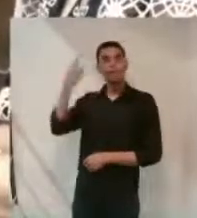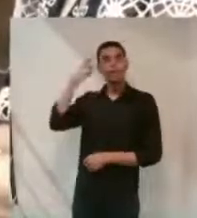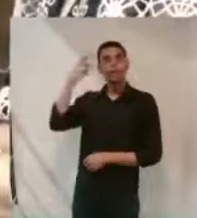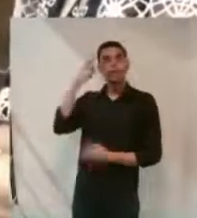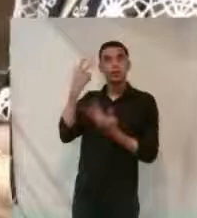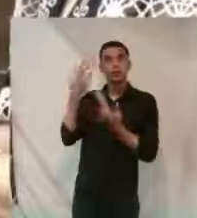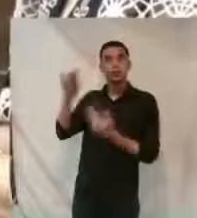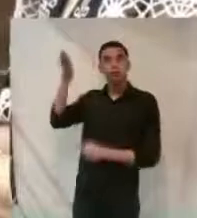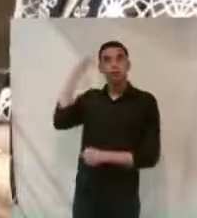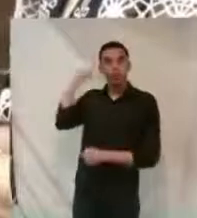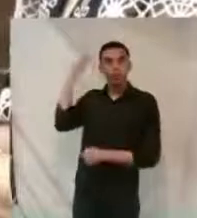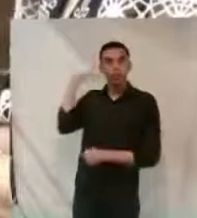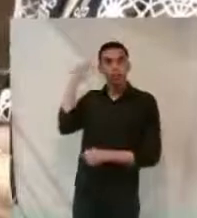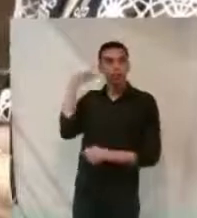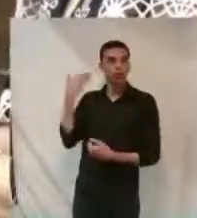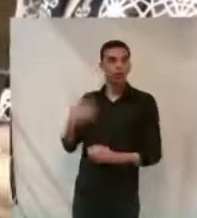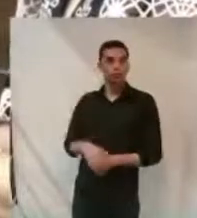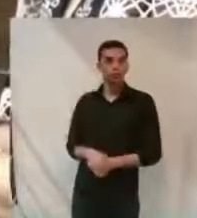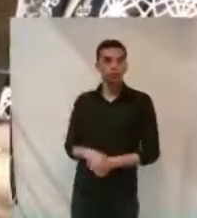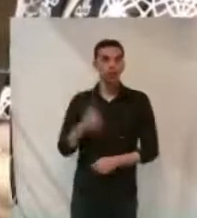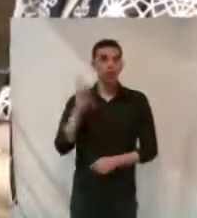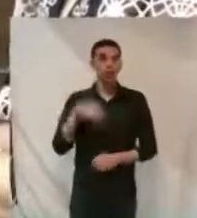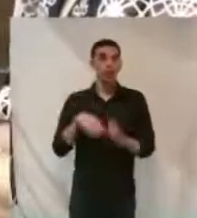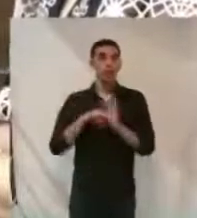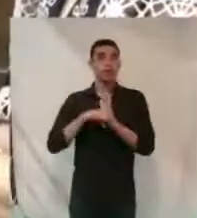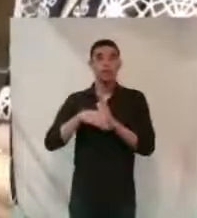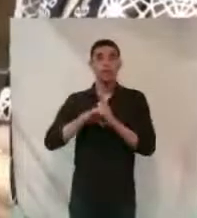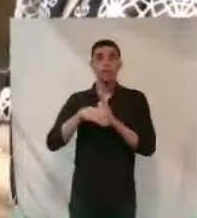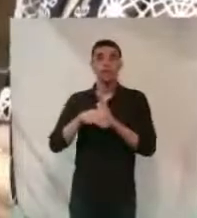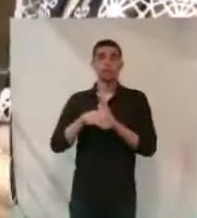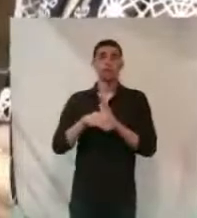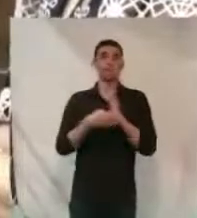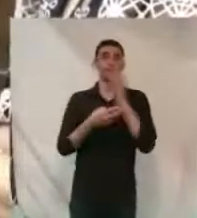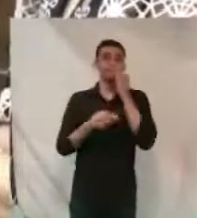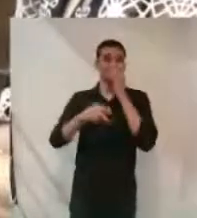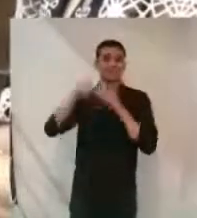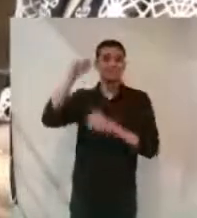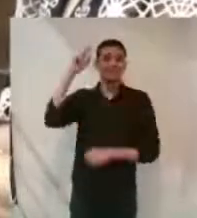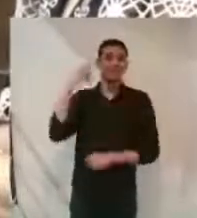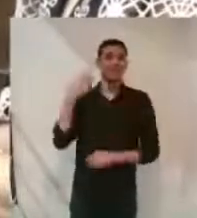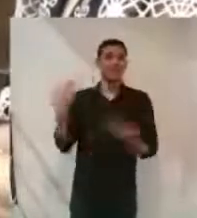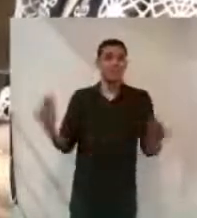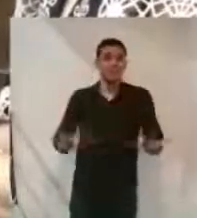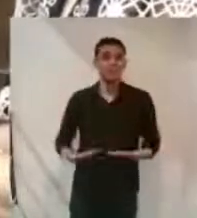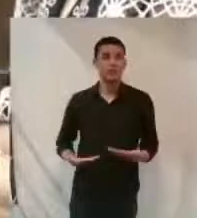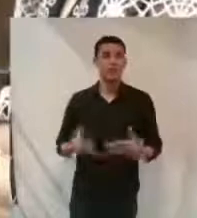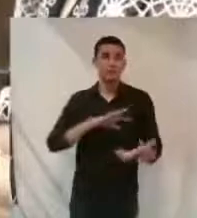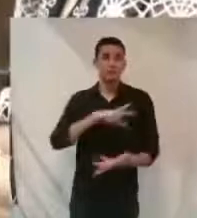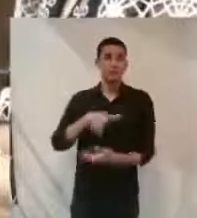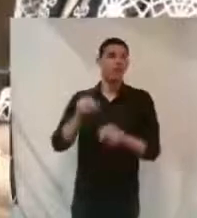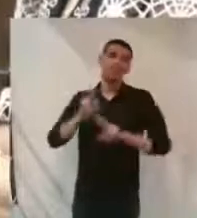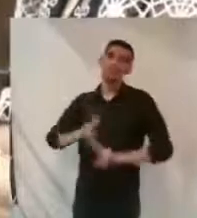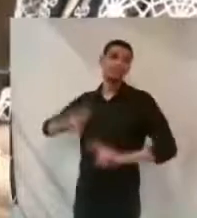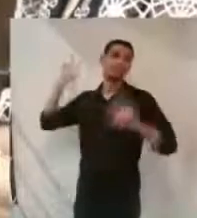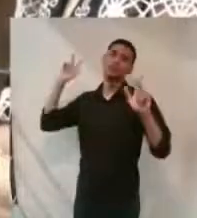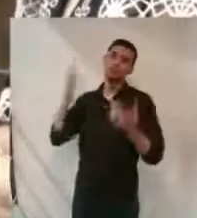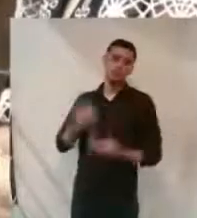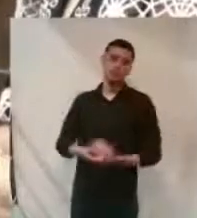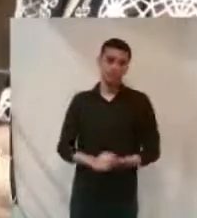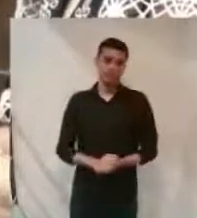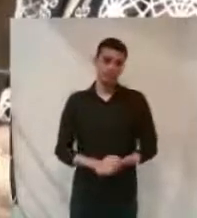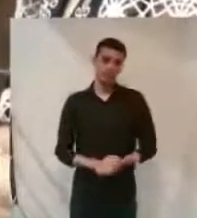foi baseado na legislação de Mussolini, que não mais atende os anseios de uma sociedade do